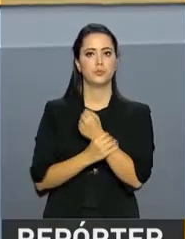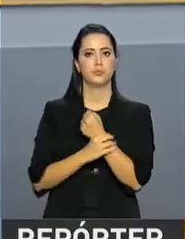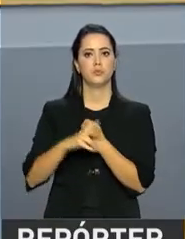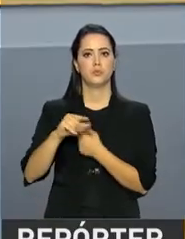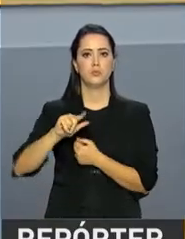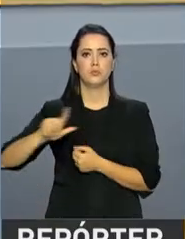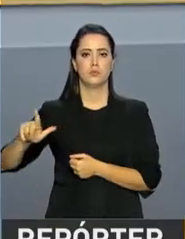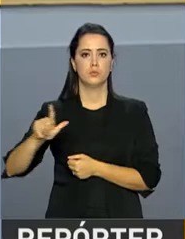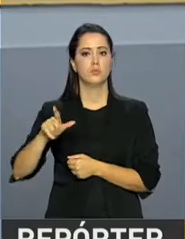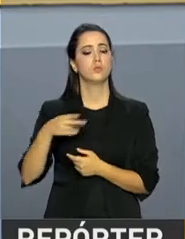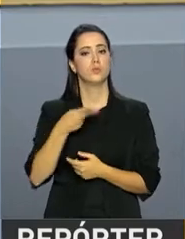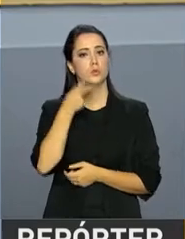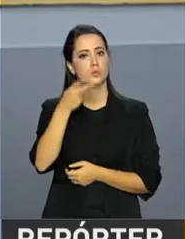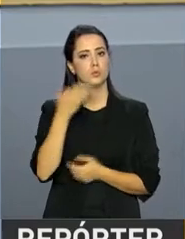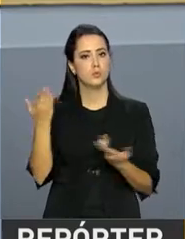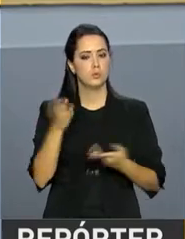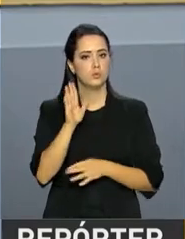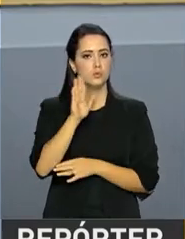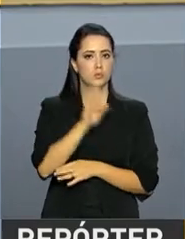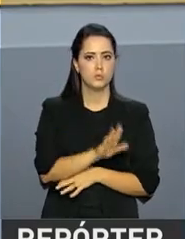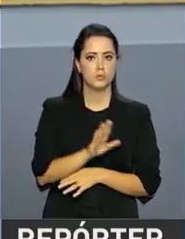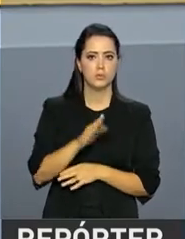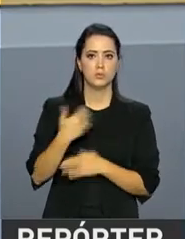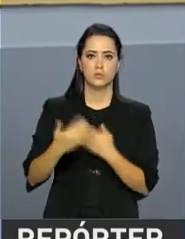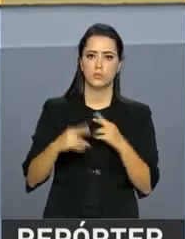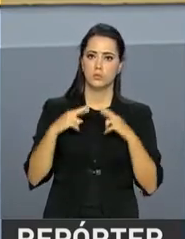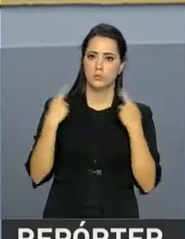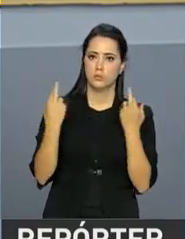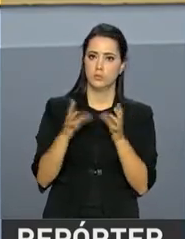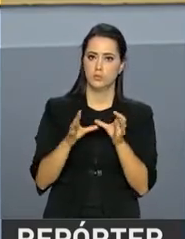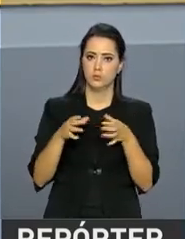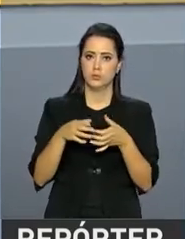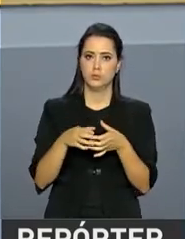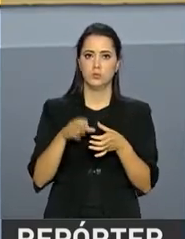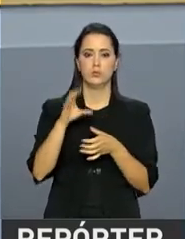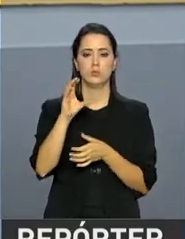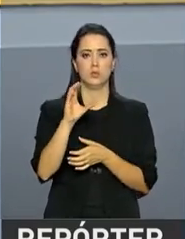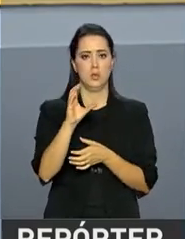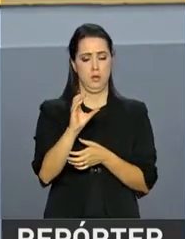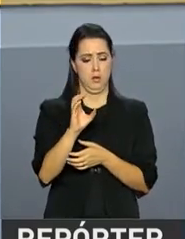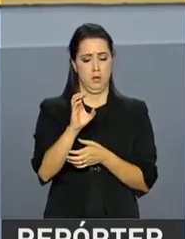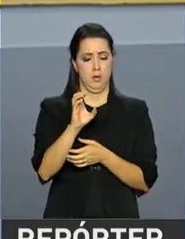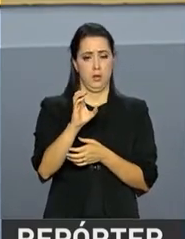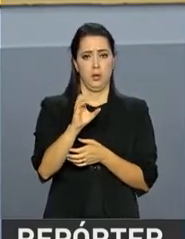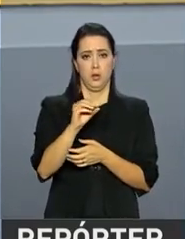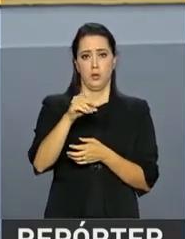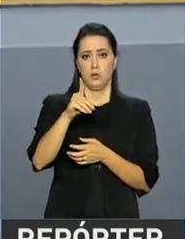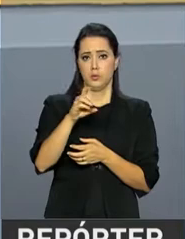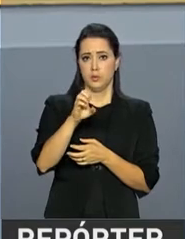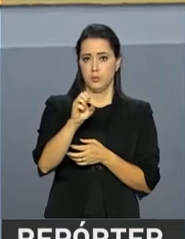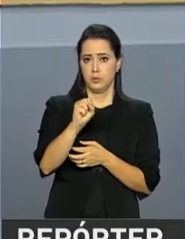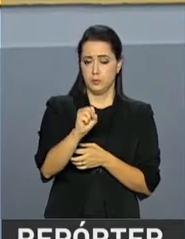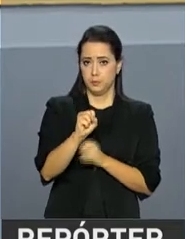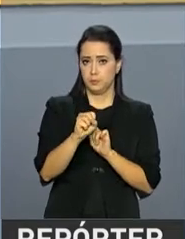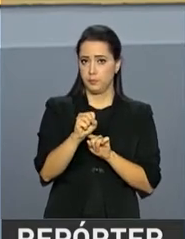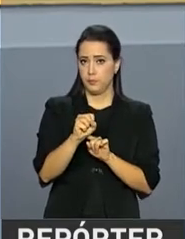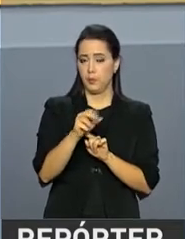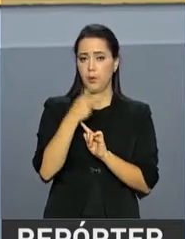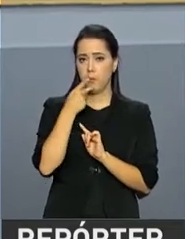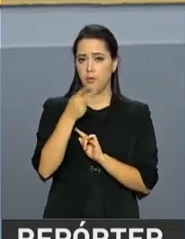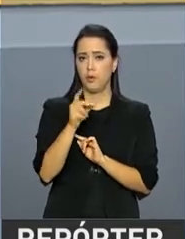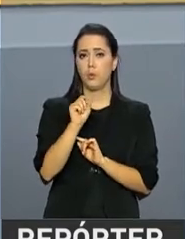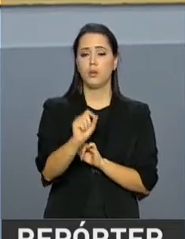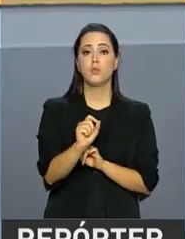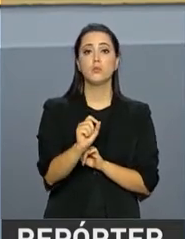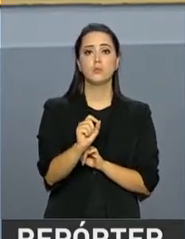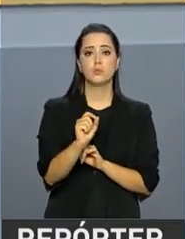pública ou jugmann falou nesta tarde durante a reunião do conselho de desenvolvimento econômico e social o ministro anunciou